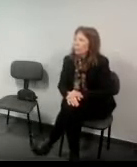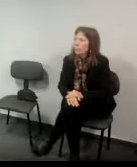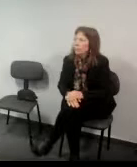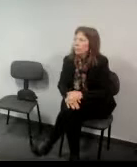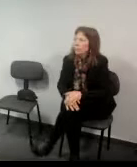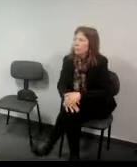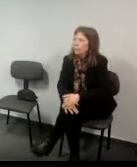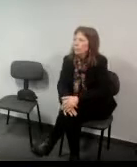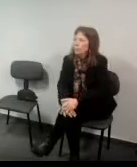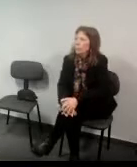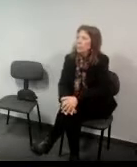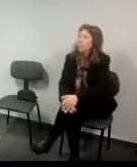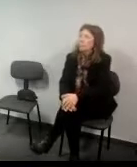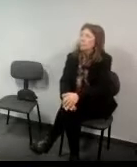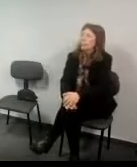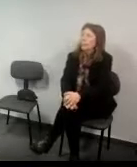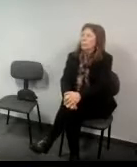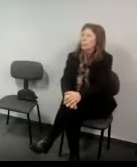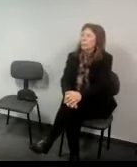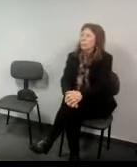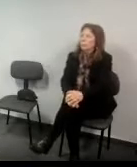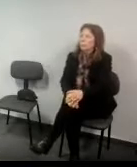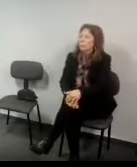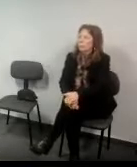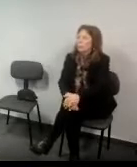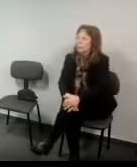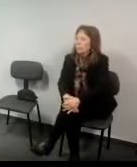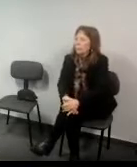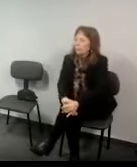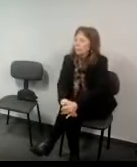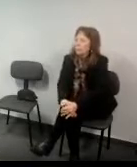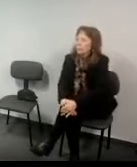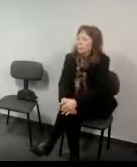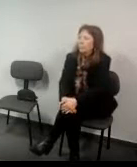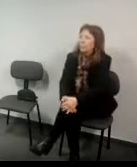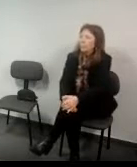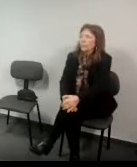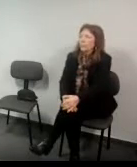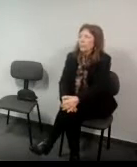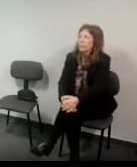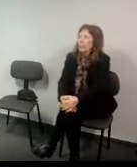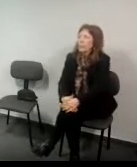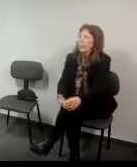Isso aí realmente ajuda muito. As pessoas que chegam realmente com enxaquecas, você trabalha bastante esses.